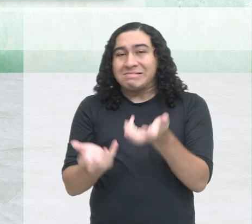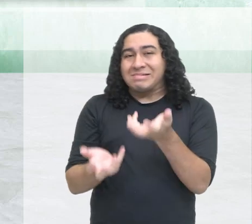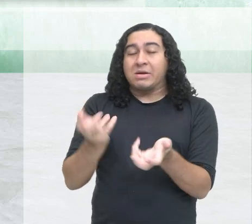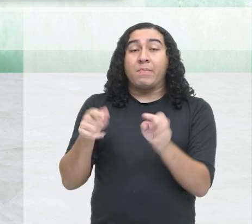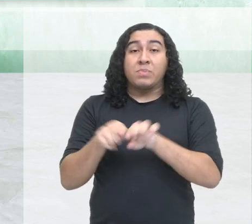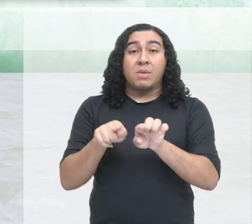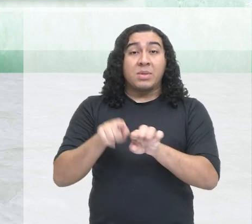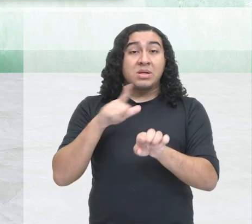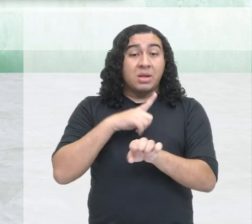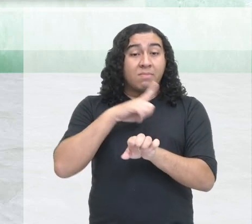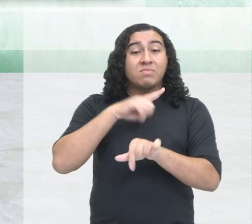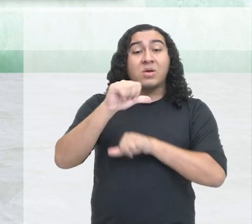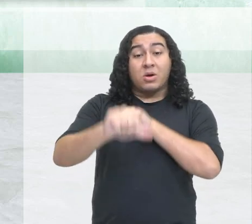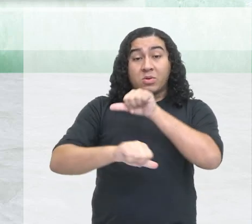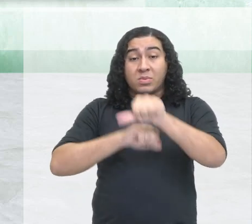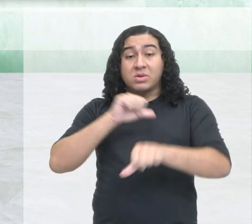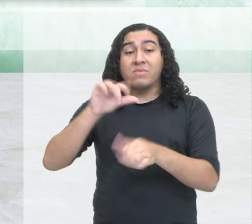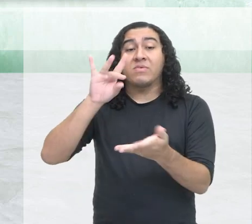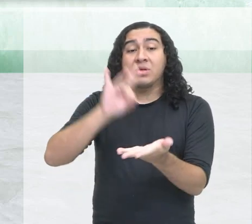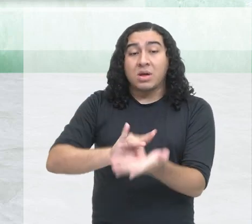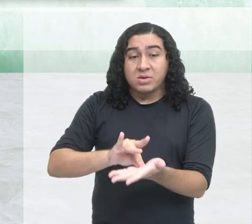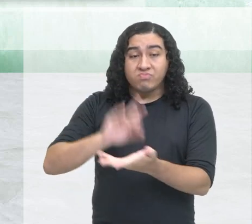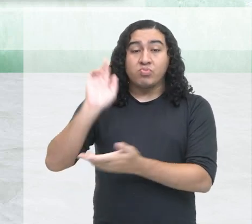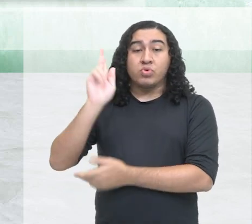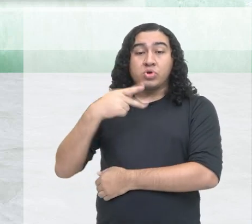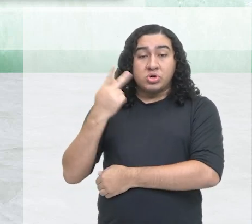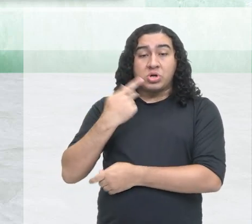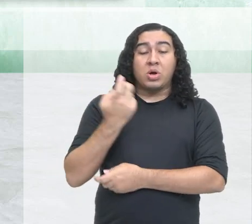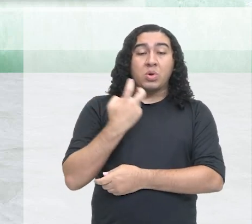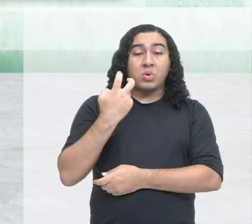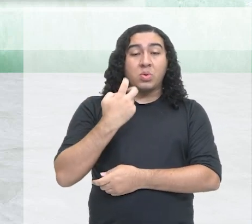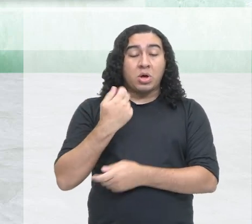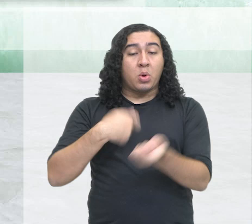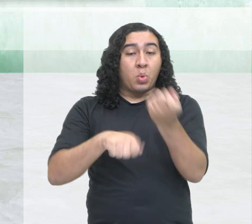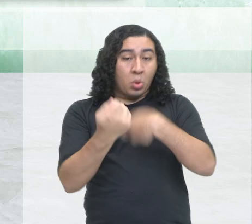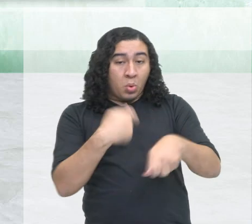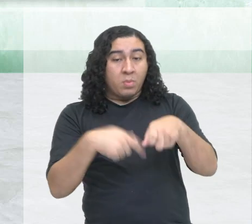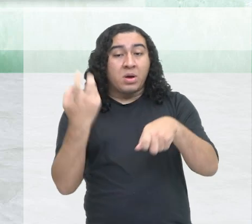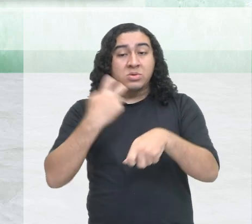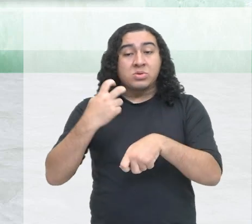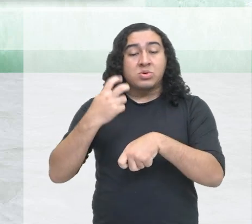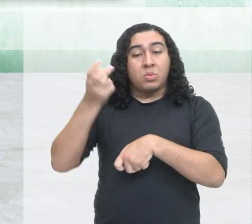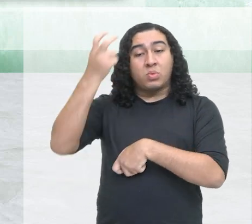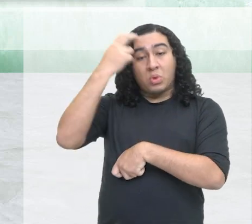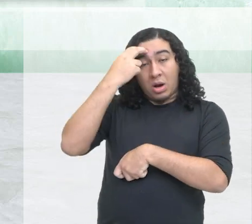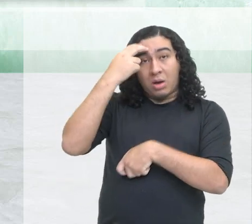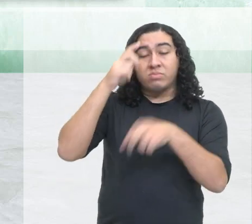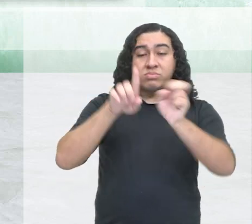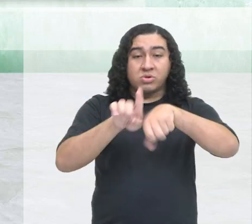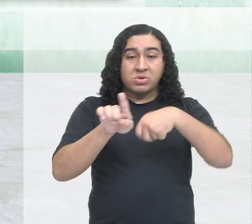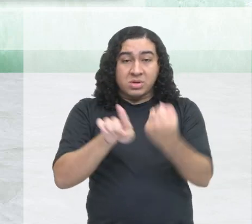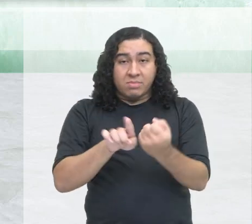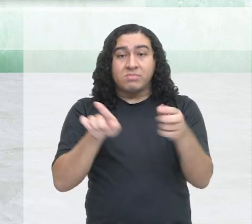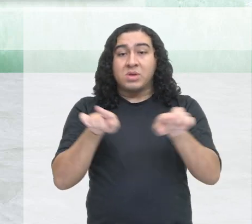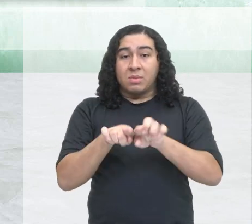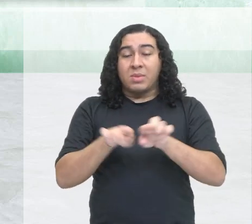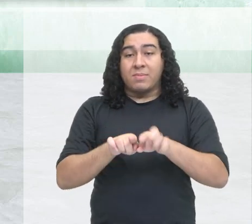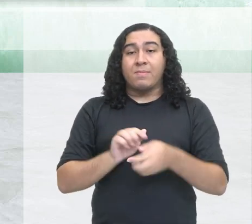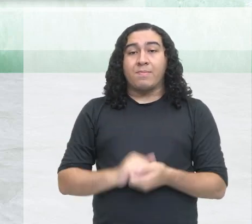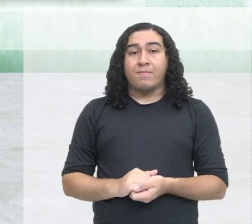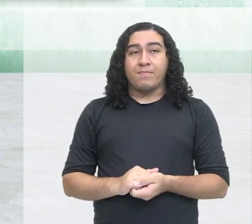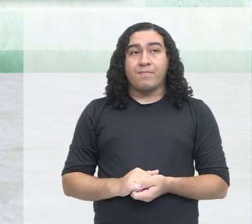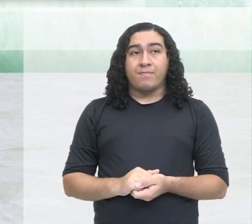Houveram significativas transformações políticas, econômicas, sociais e culturais, né? Então